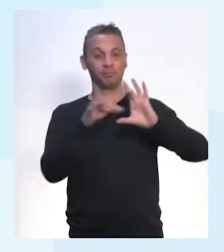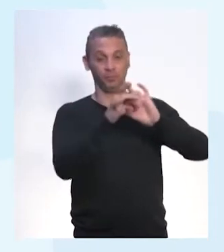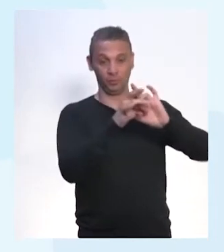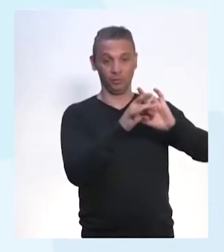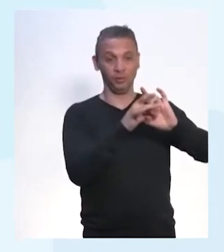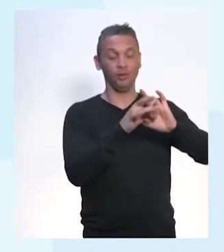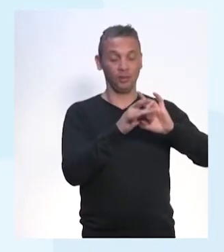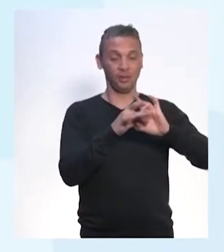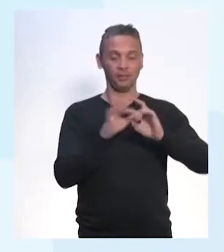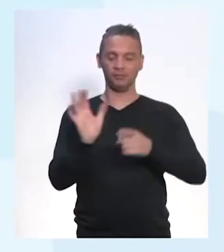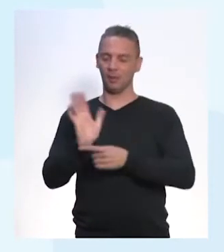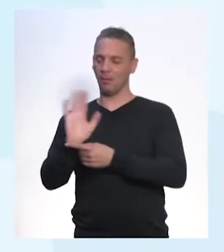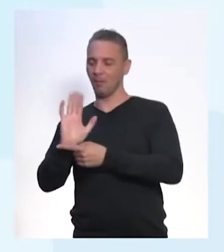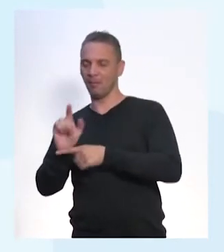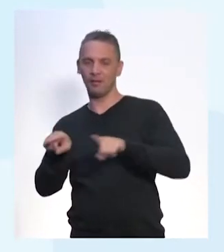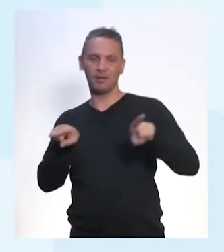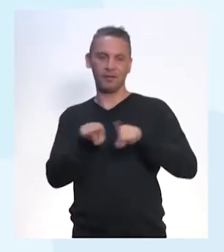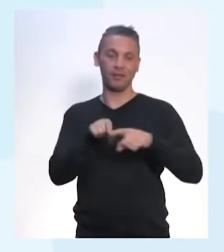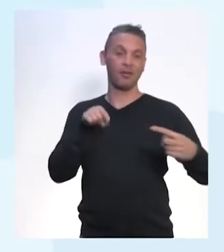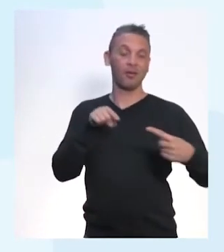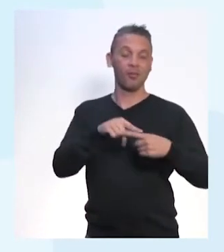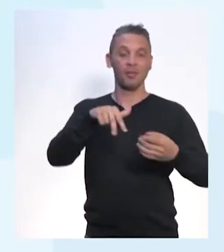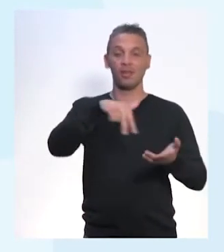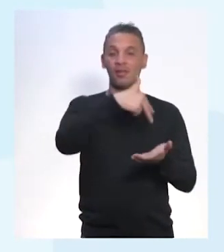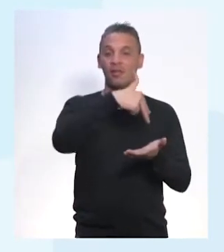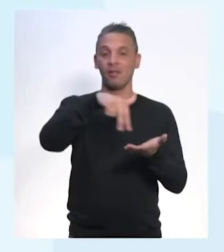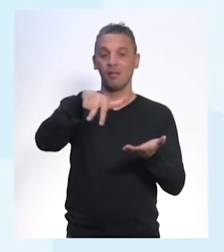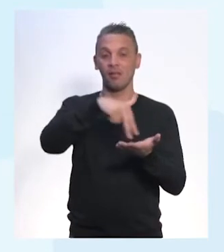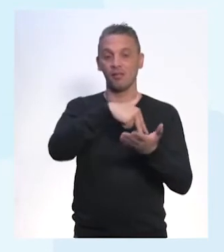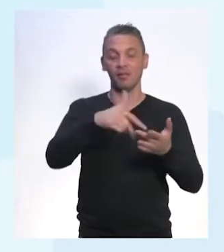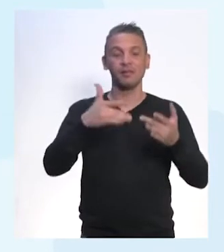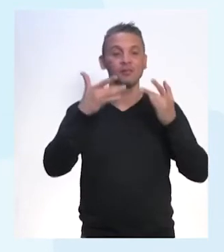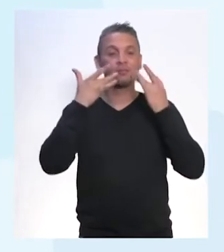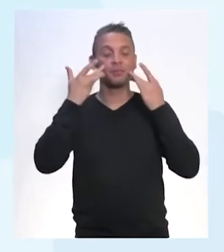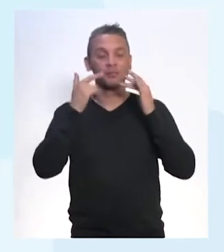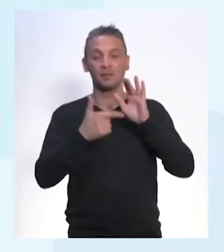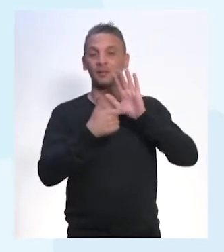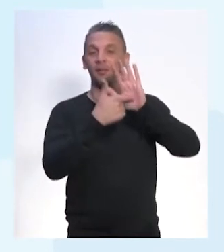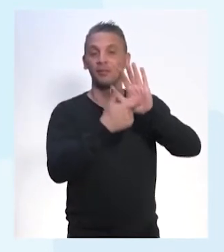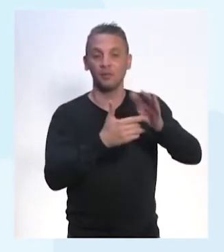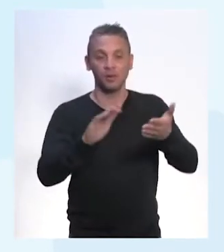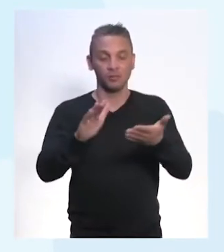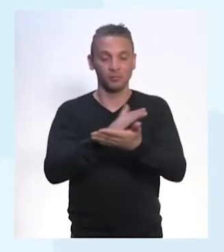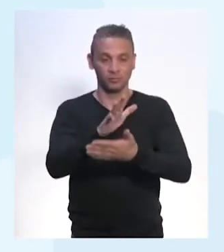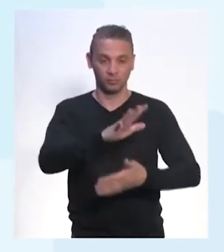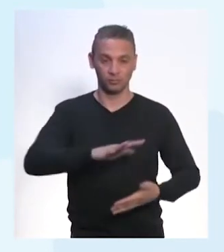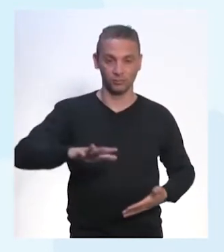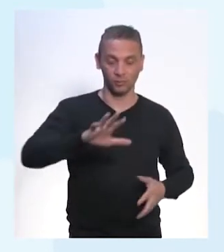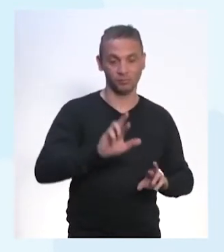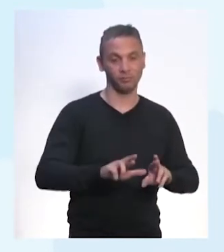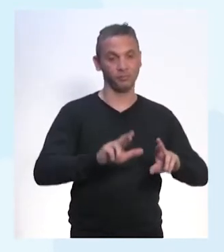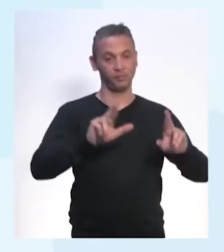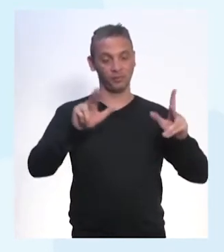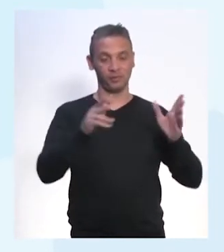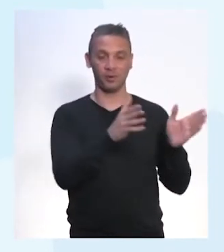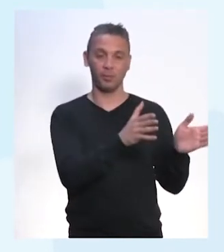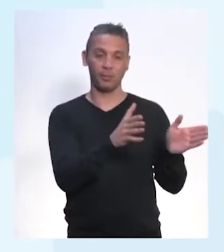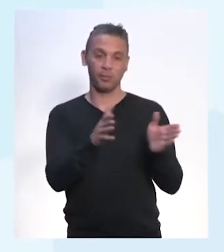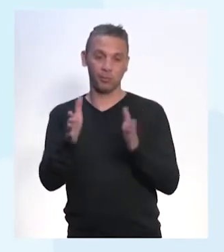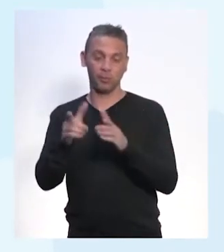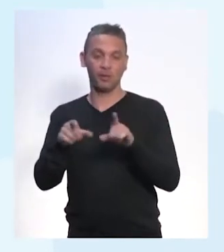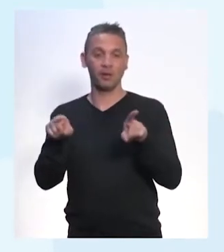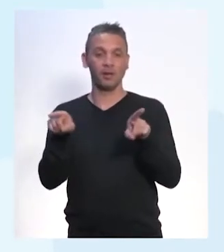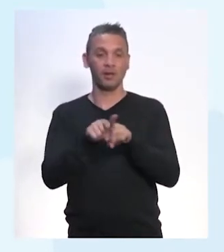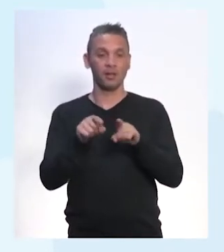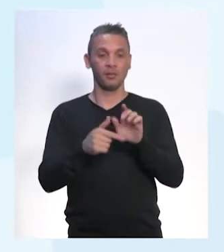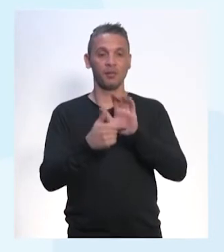linguagem cinematográfica e a dança. Seja apenas em pequenas cenas para criar ambientação diferente no enredo,